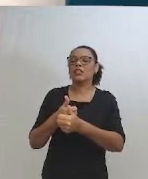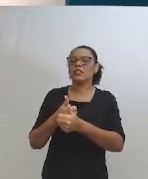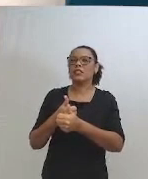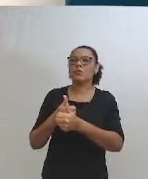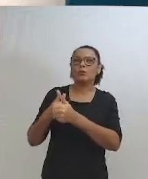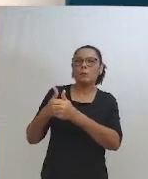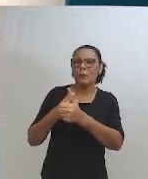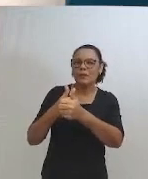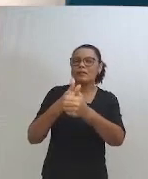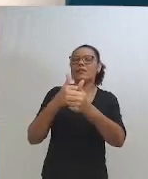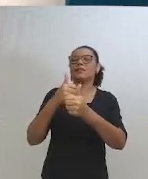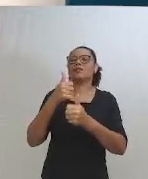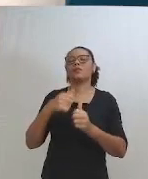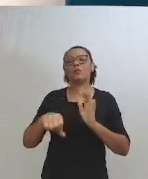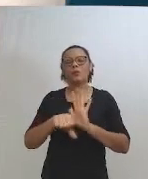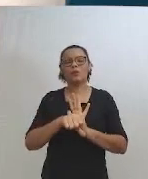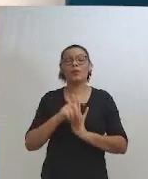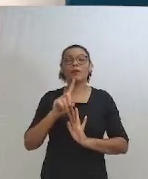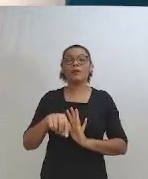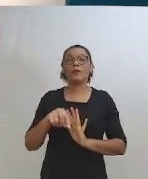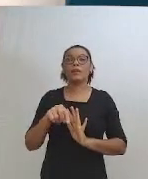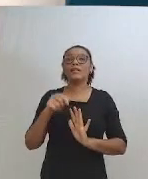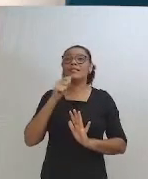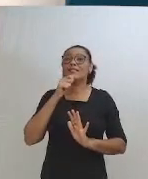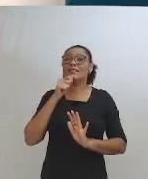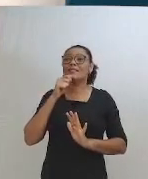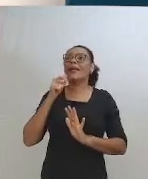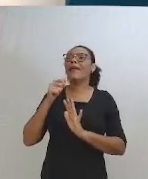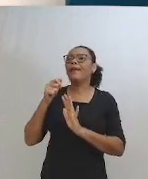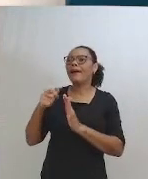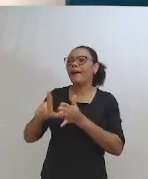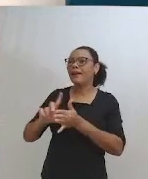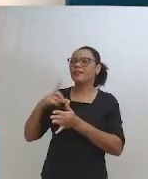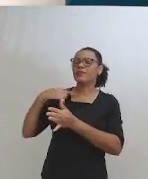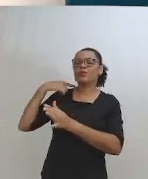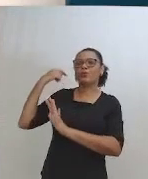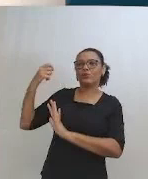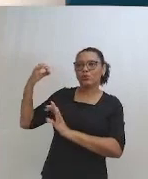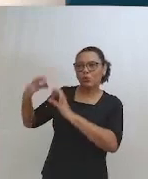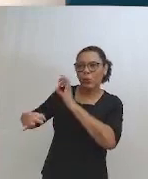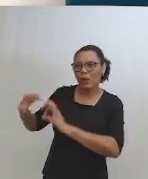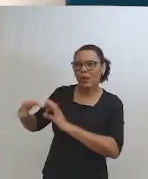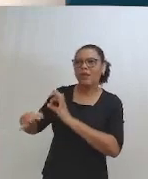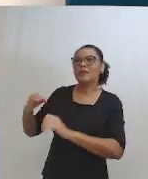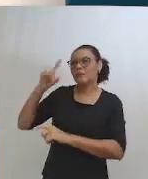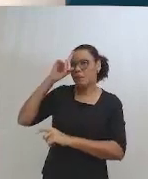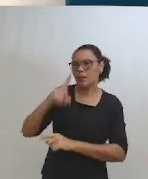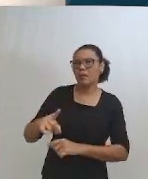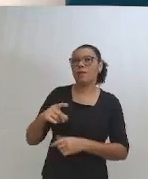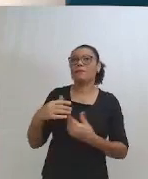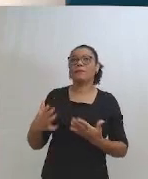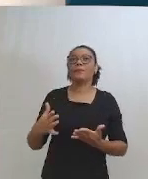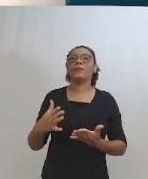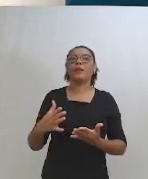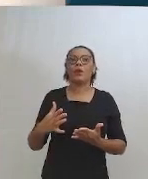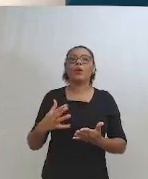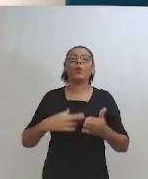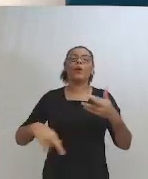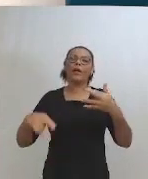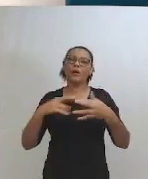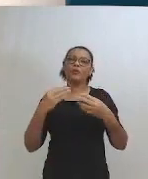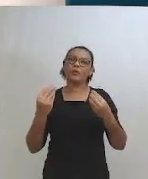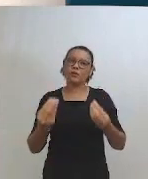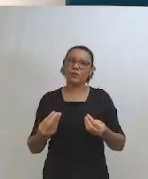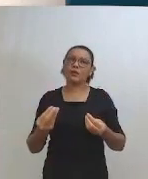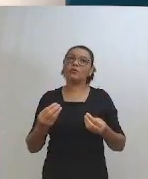dados sem autorização judicial. Recurso provido para reconhecer a ilicitude dos dados fiscais obtidos pelo Ministério Público por meio da Receita